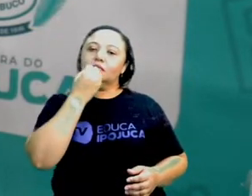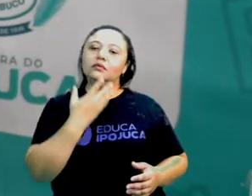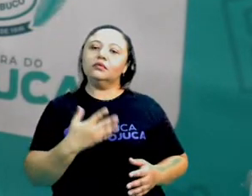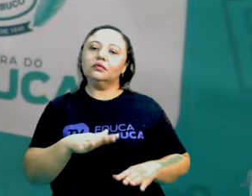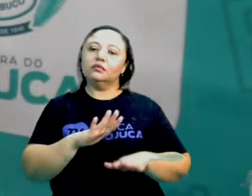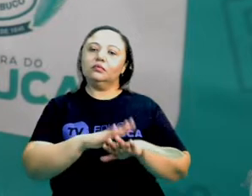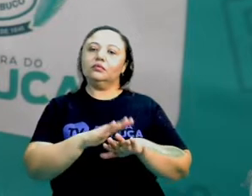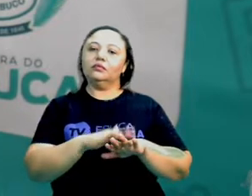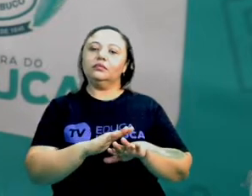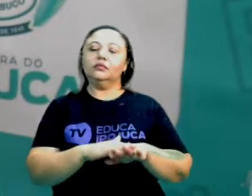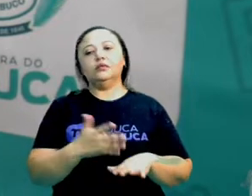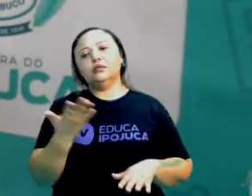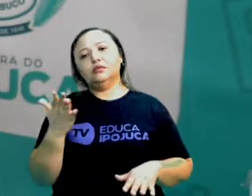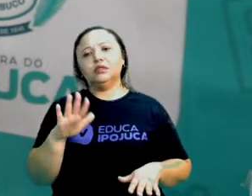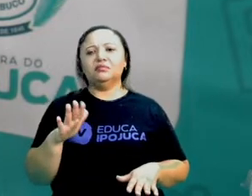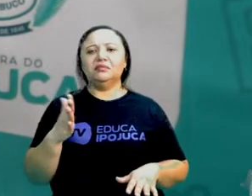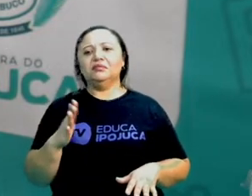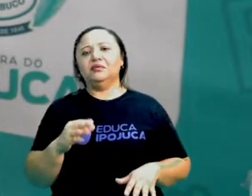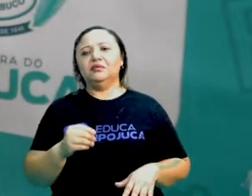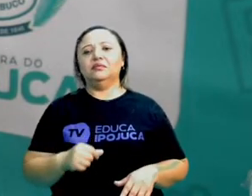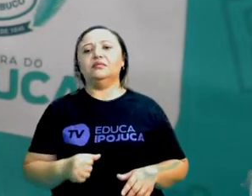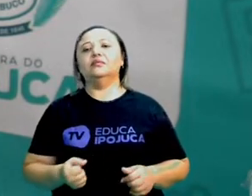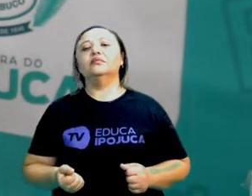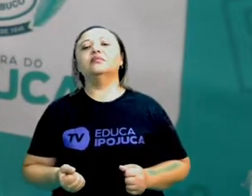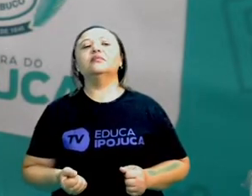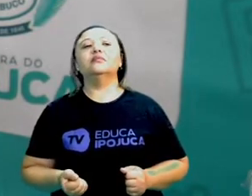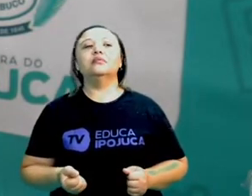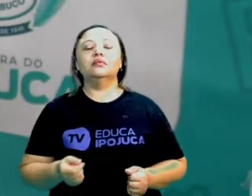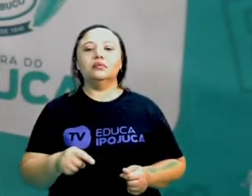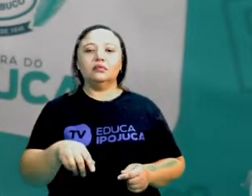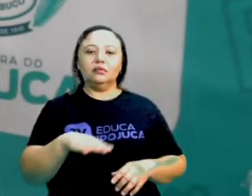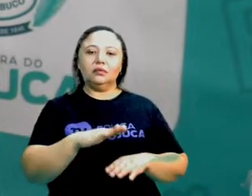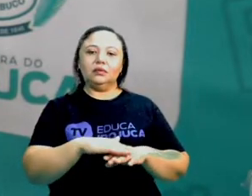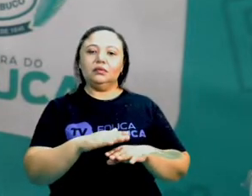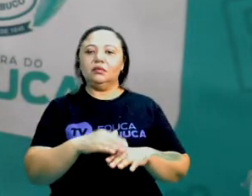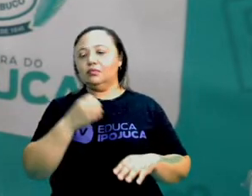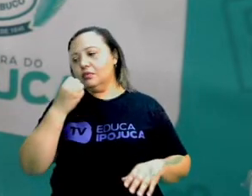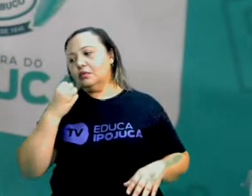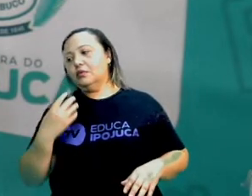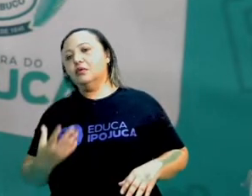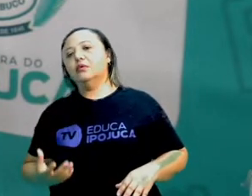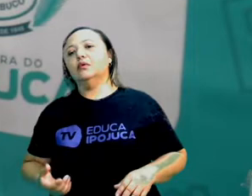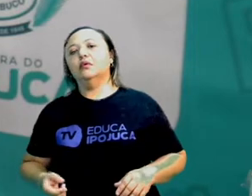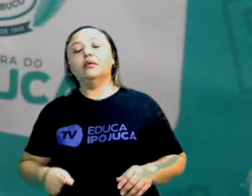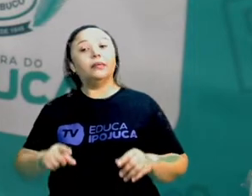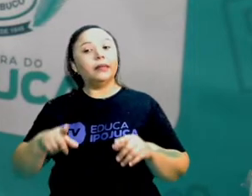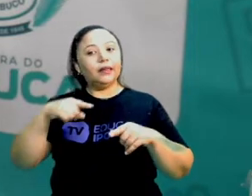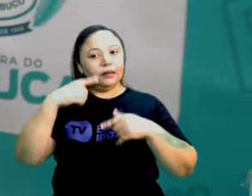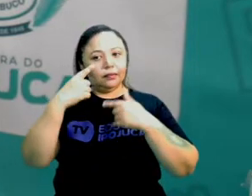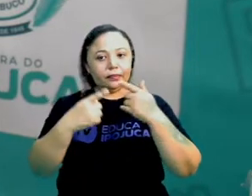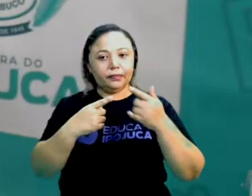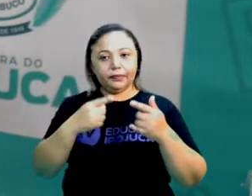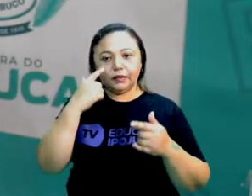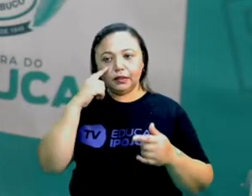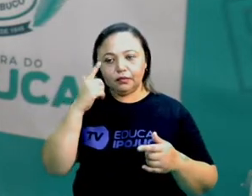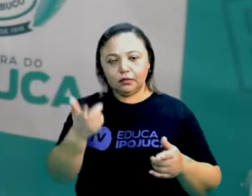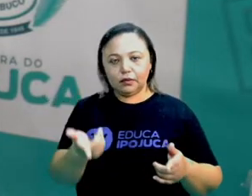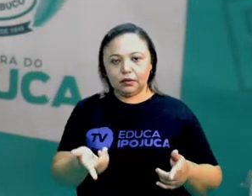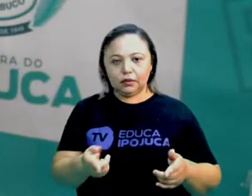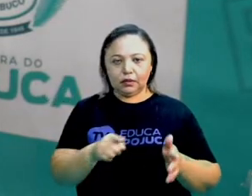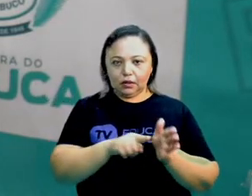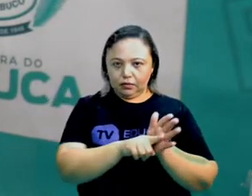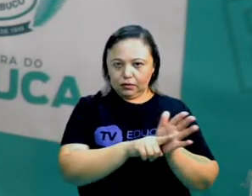ruim, quanto é mais ou menos. E assim, imagine o que pode ser feito, porque a intenção depois